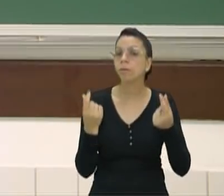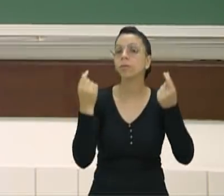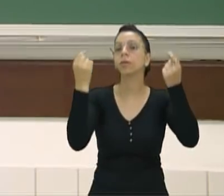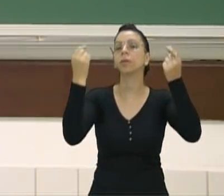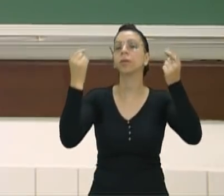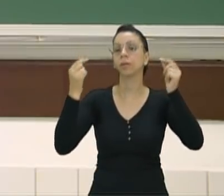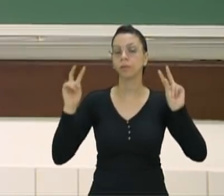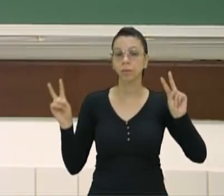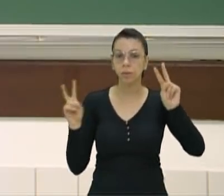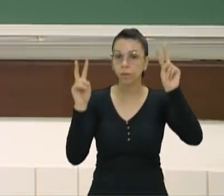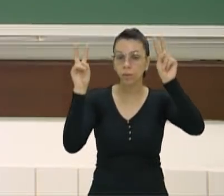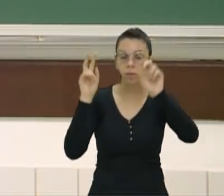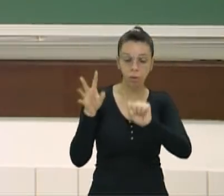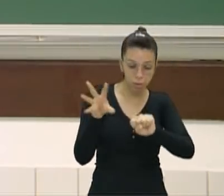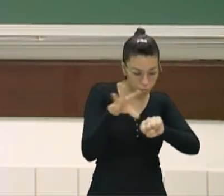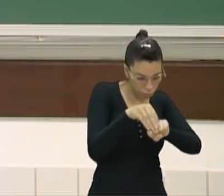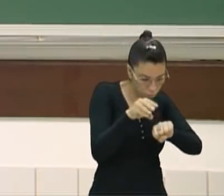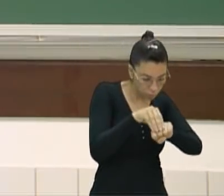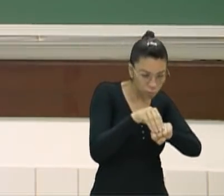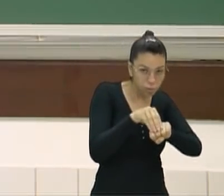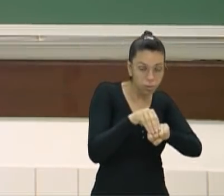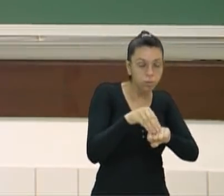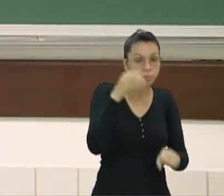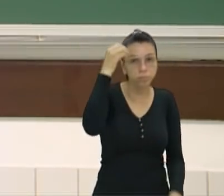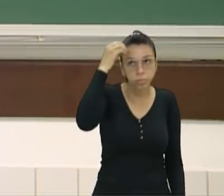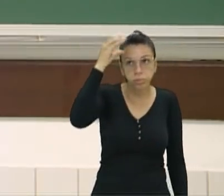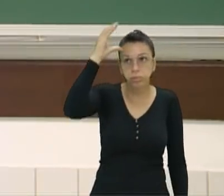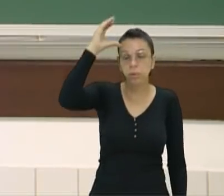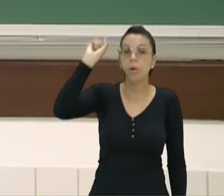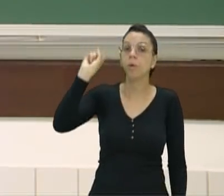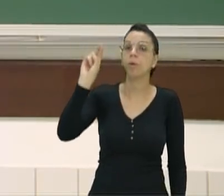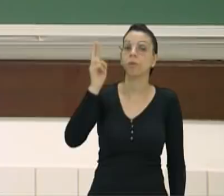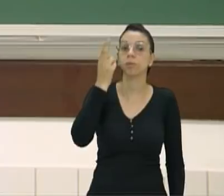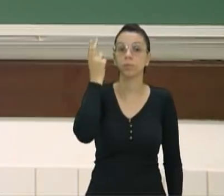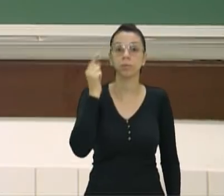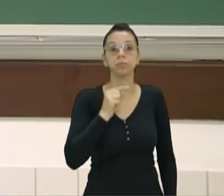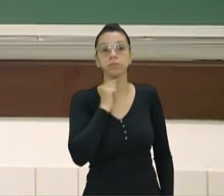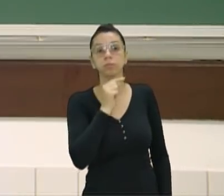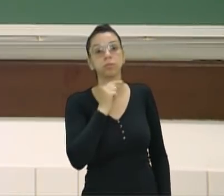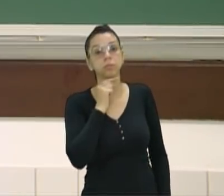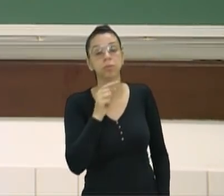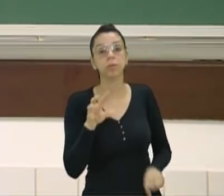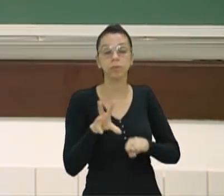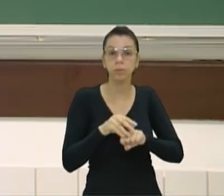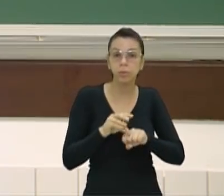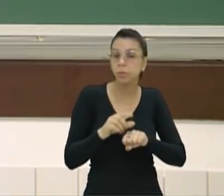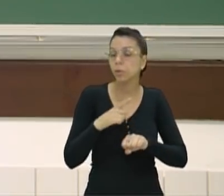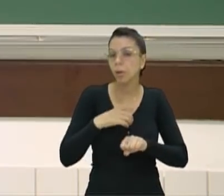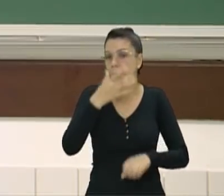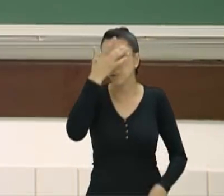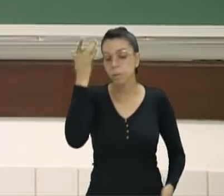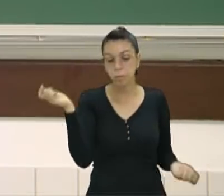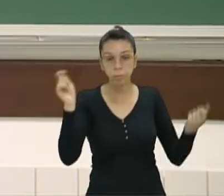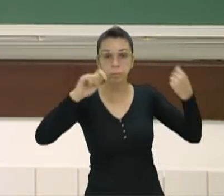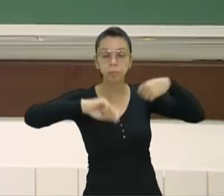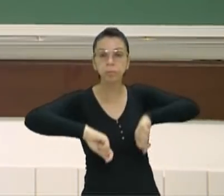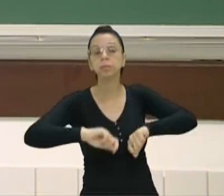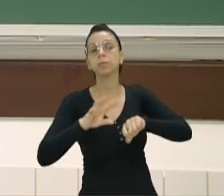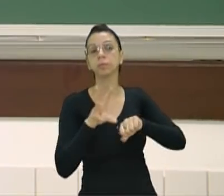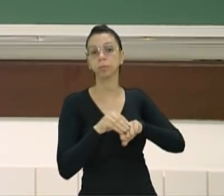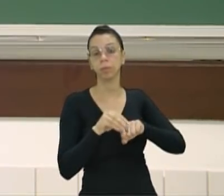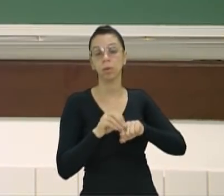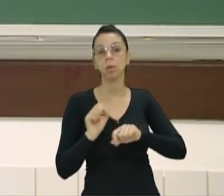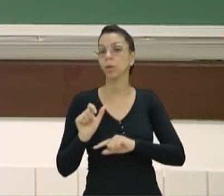conhecimento ou de duvidar dele e por aí vai. E nós vamos ver que tem até pessoas que vão duvidar da nossa capacidade de conhecer e outros que